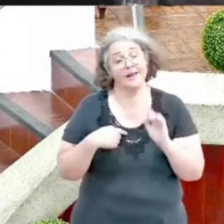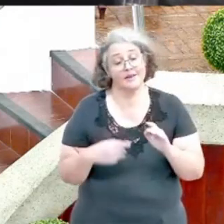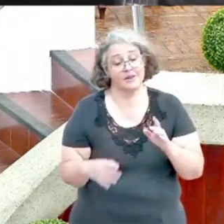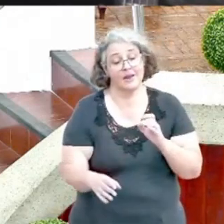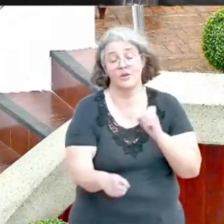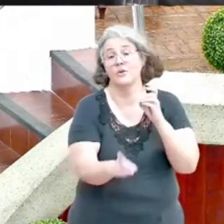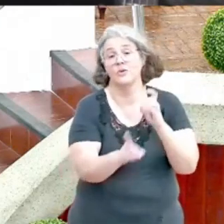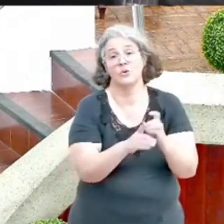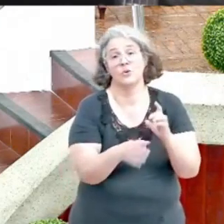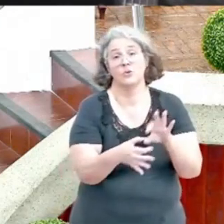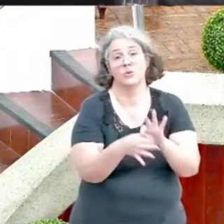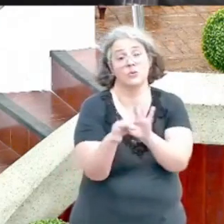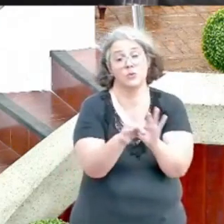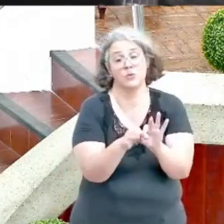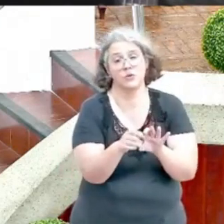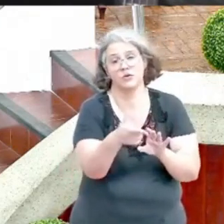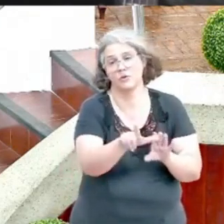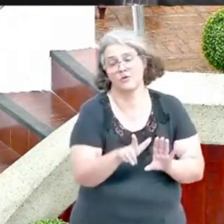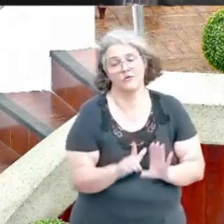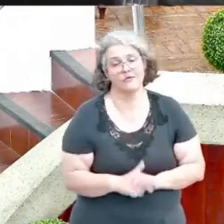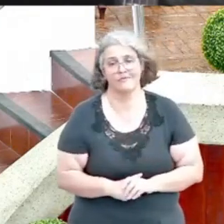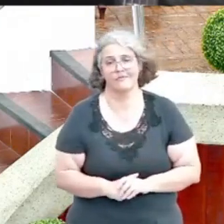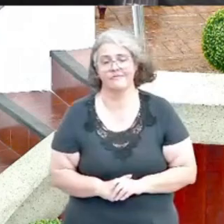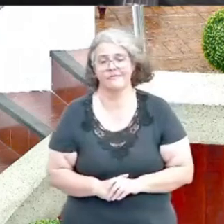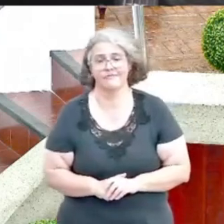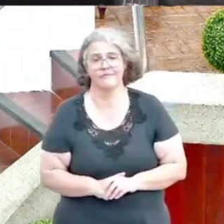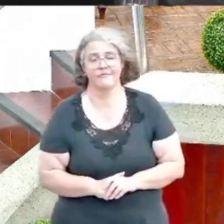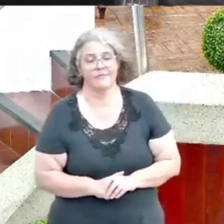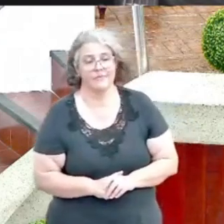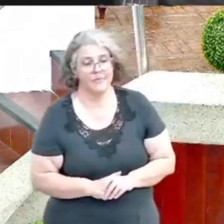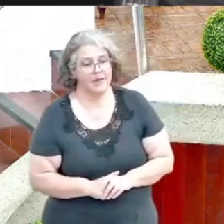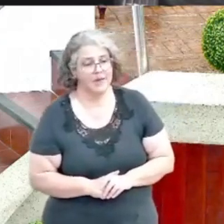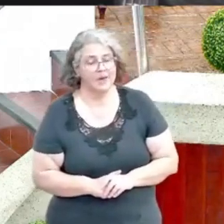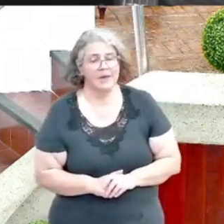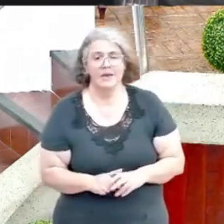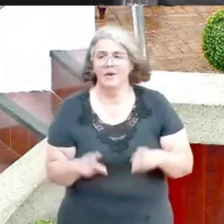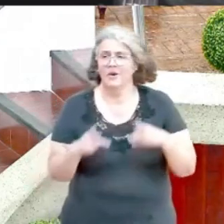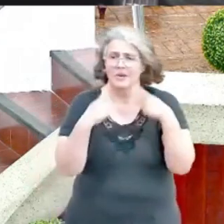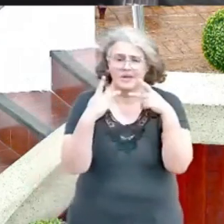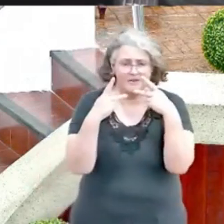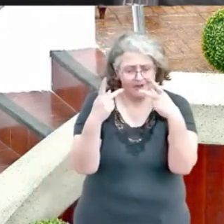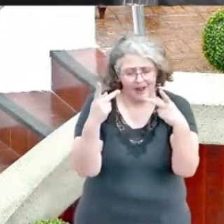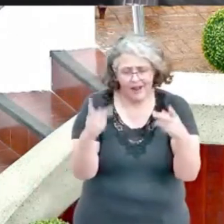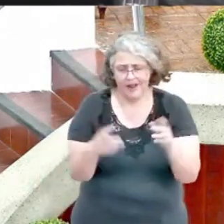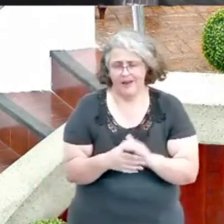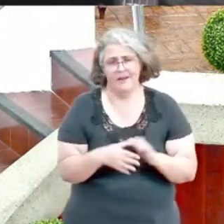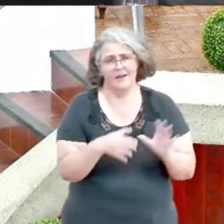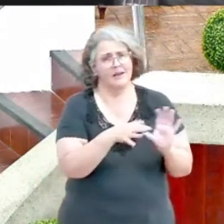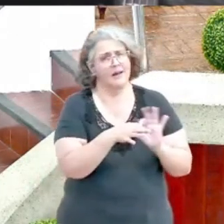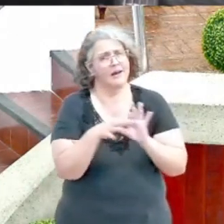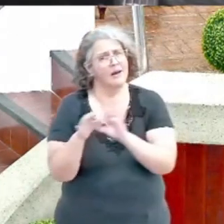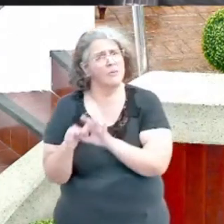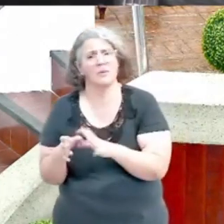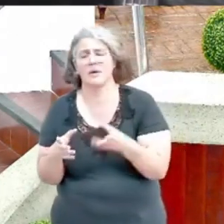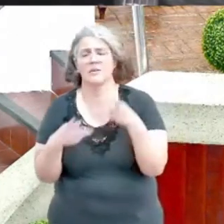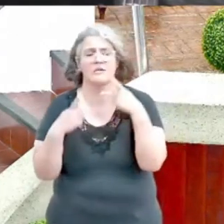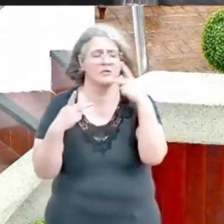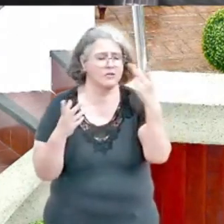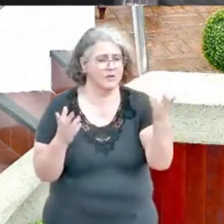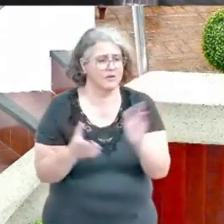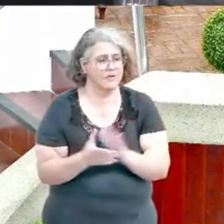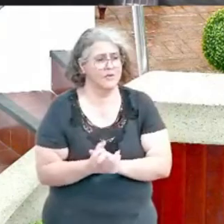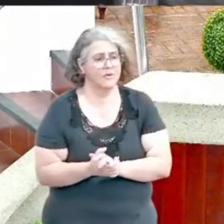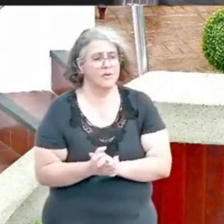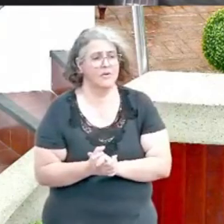novamente. Veja como ele começa a empilhar argumentos acerca disso nos versos 17 e